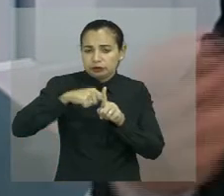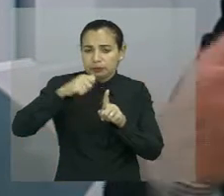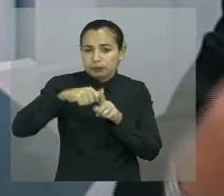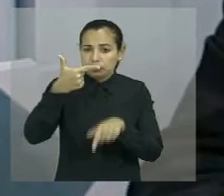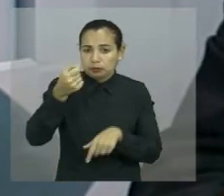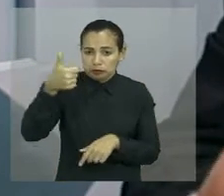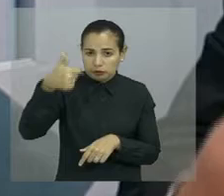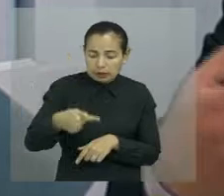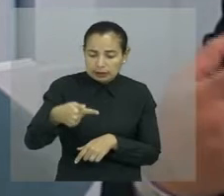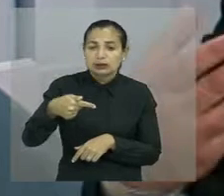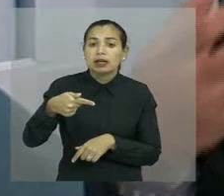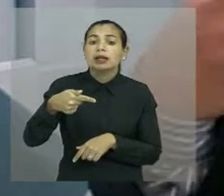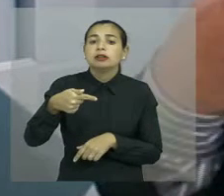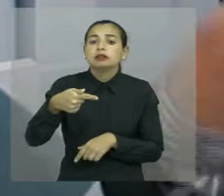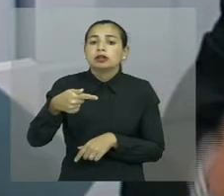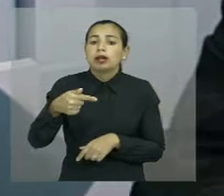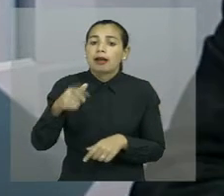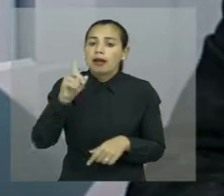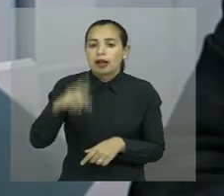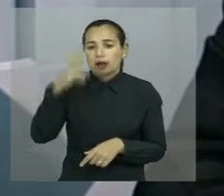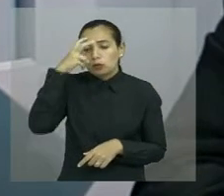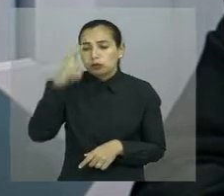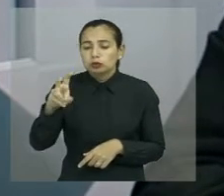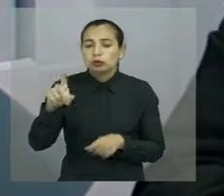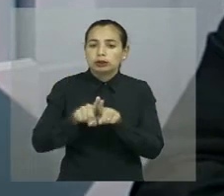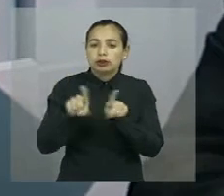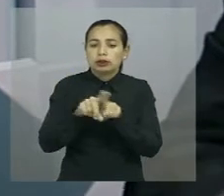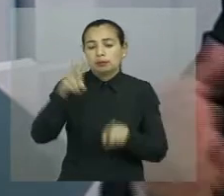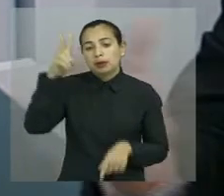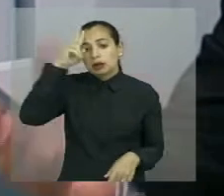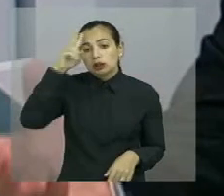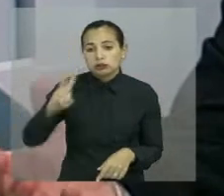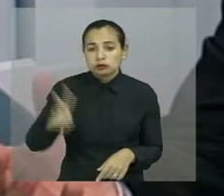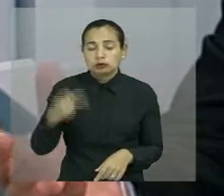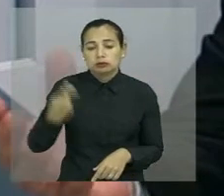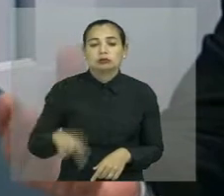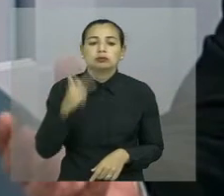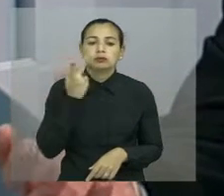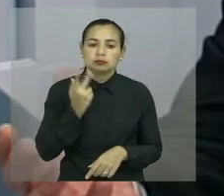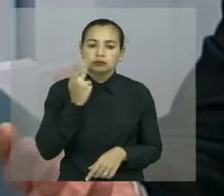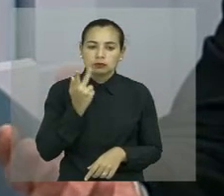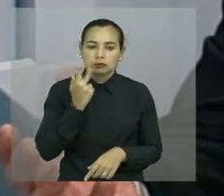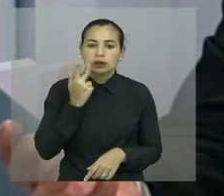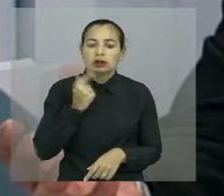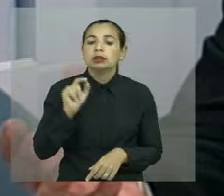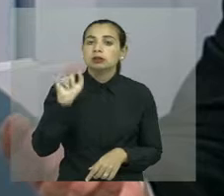da cultura e da história de Fortaleza, que foi